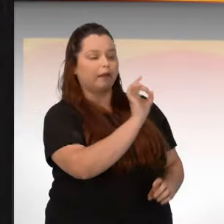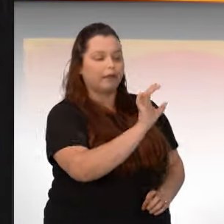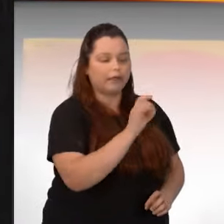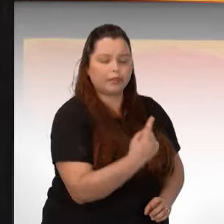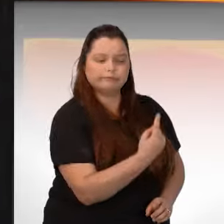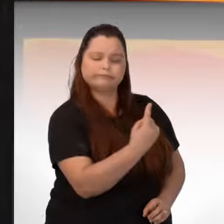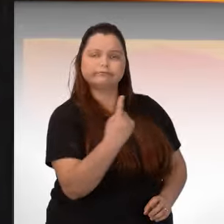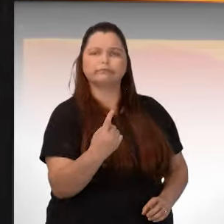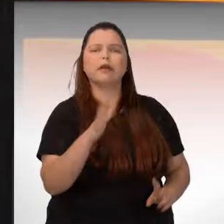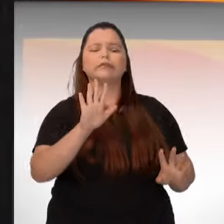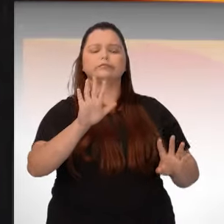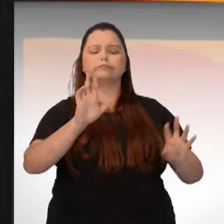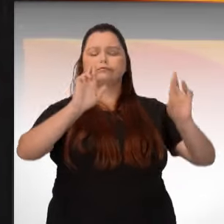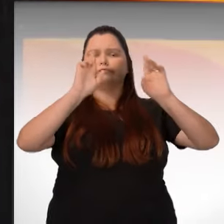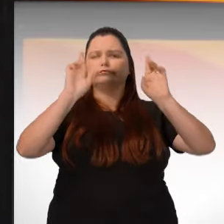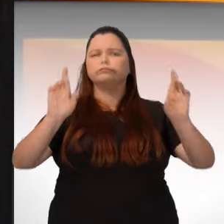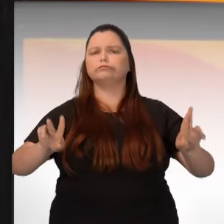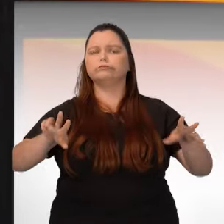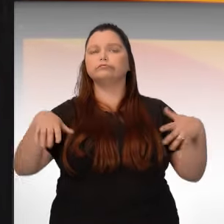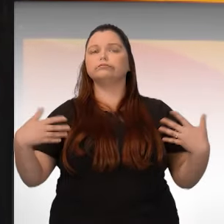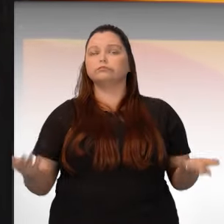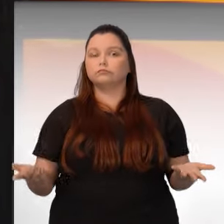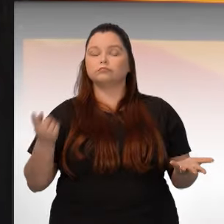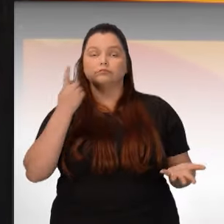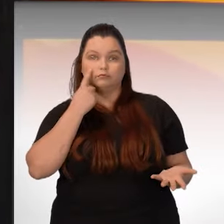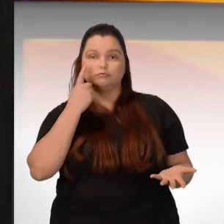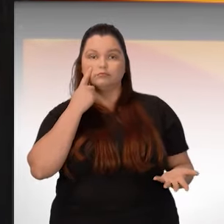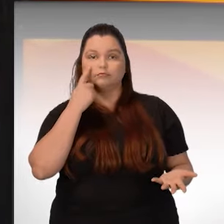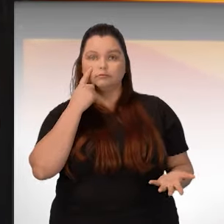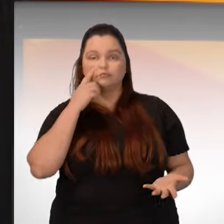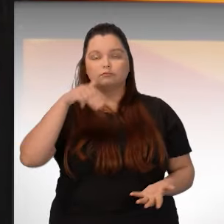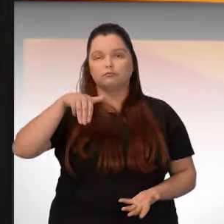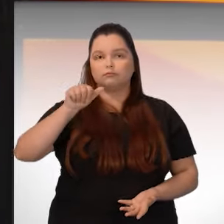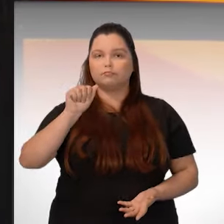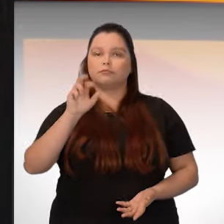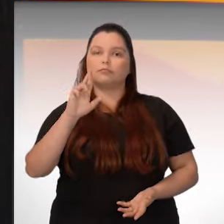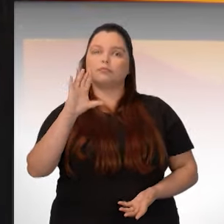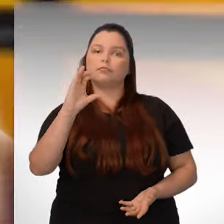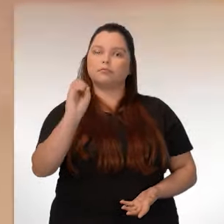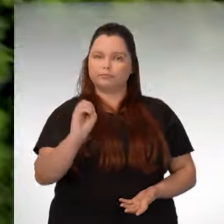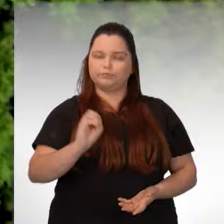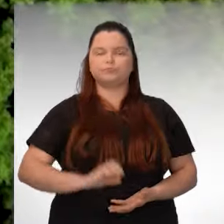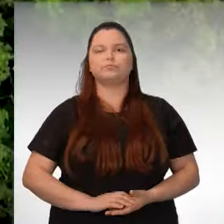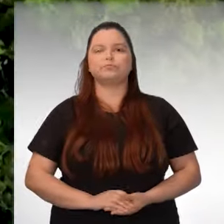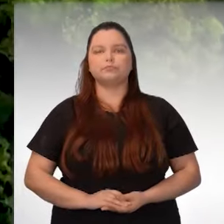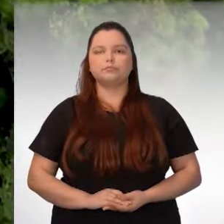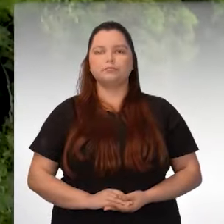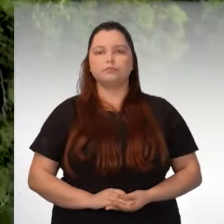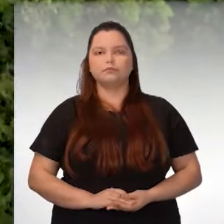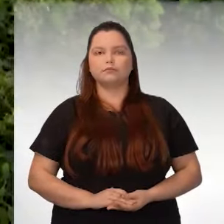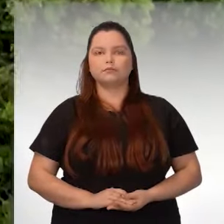individuais. Mas qual será a diferença entre eles? Quem mostra pra gente é o Marco Aurélio Franco.